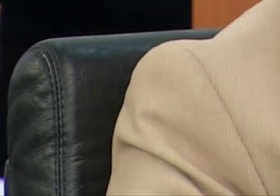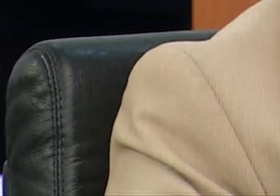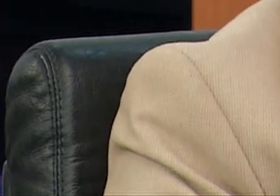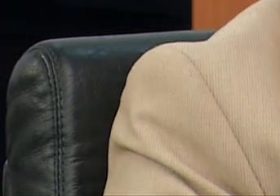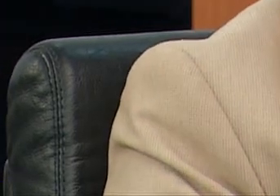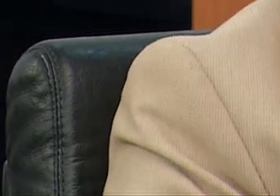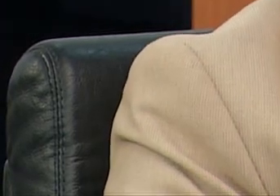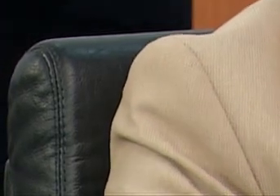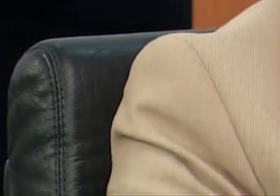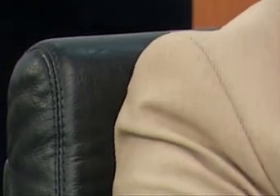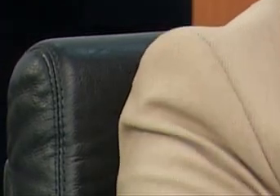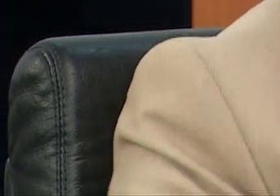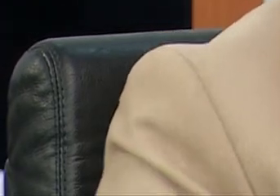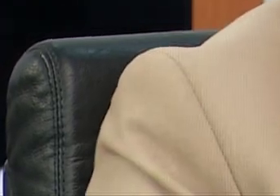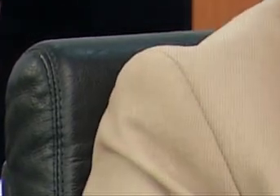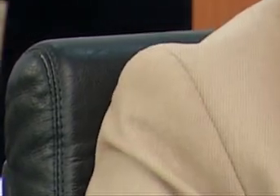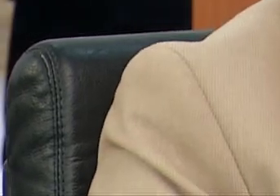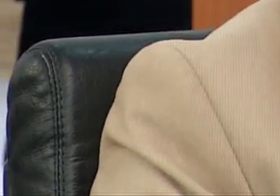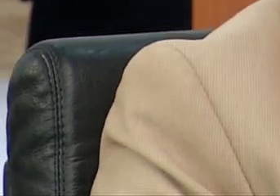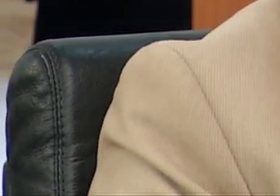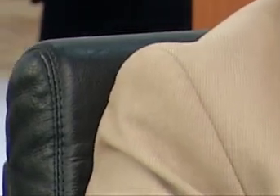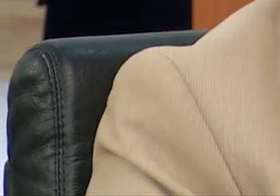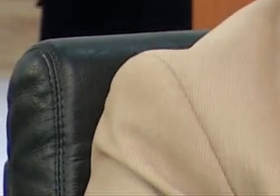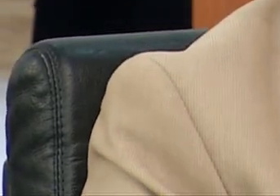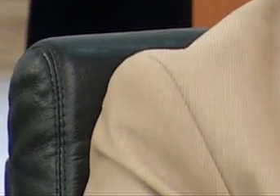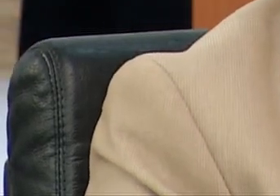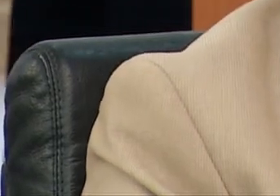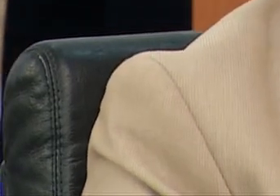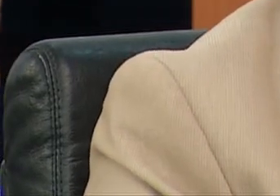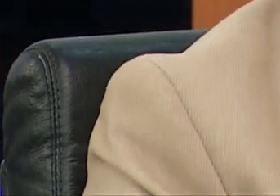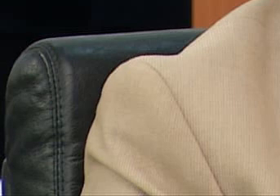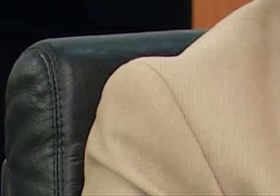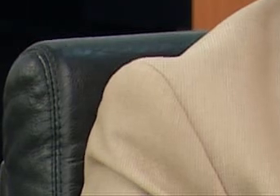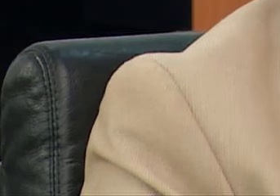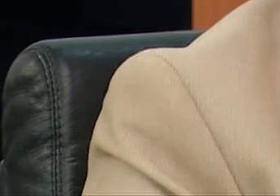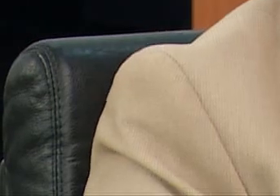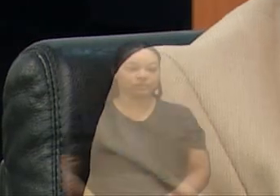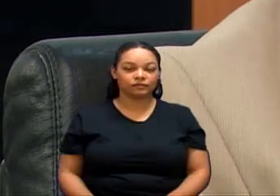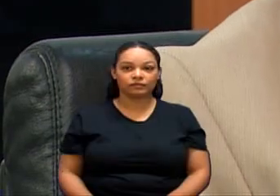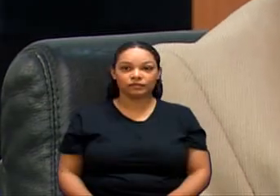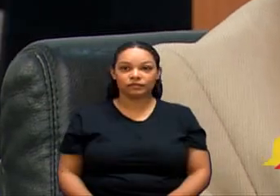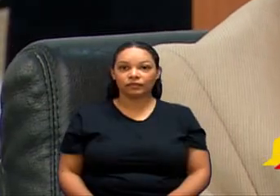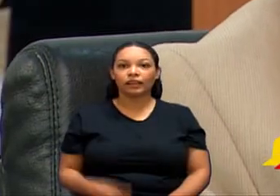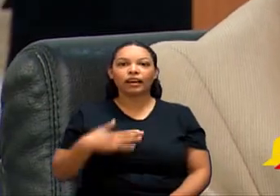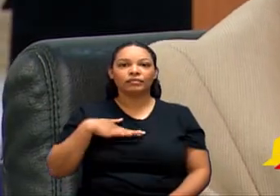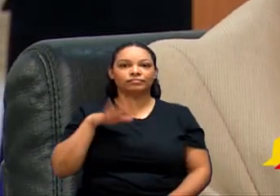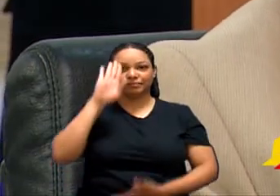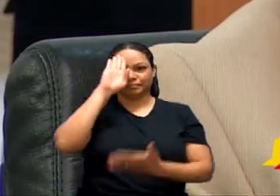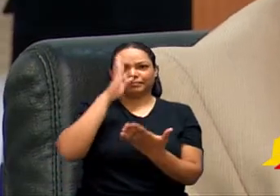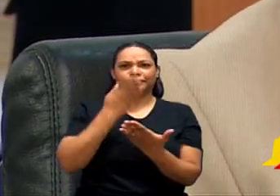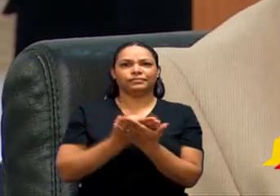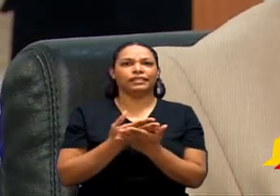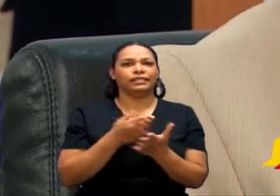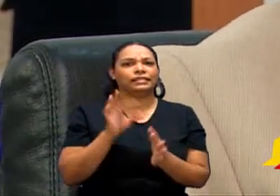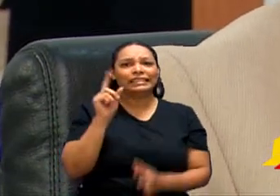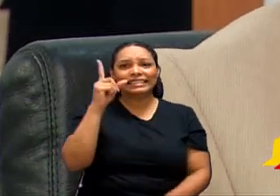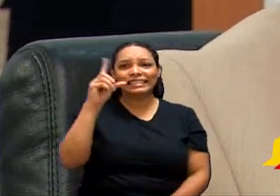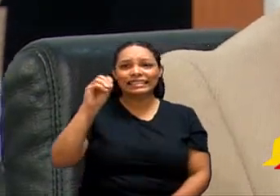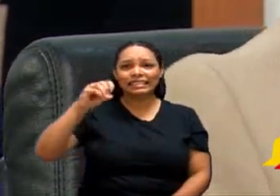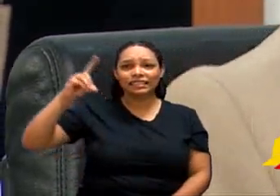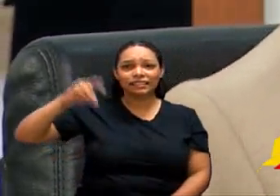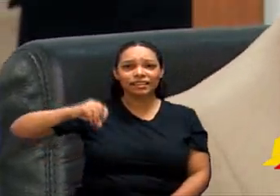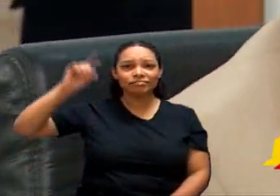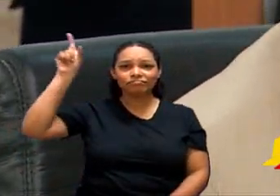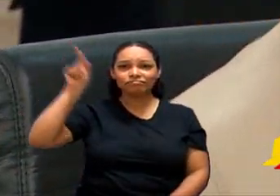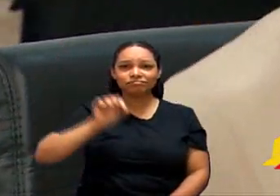vamos melhorar, vamos atender. Aí depois, a hora que sair o concurso, eu concordo com a senhora 100% no concurso para os médicos. Exato. Obrigada.